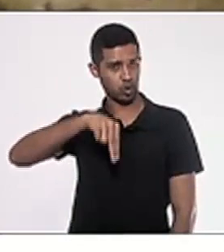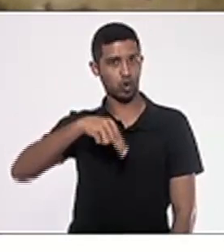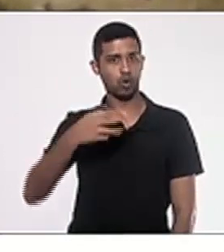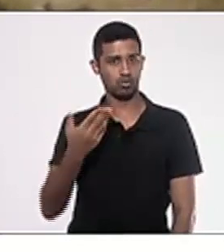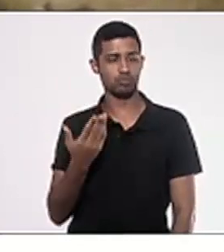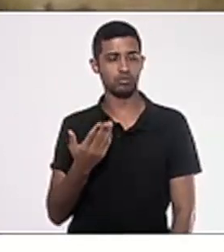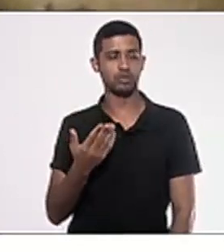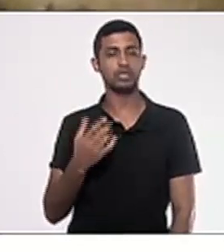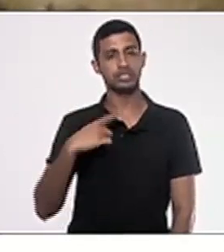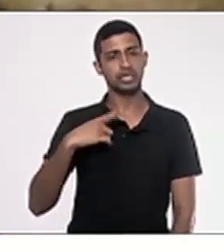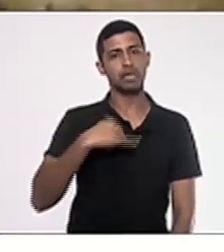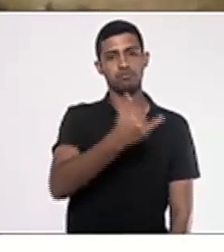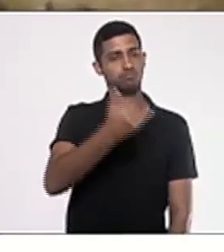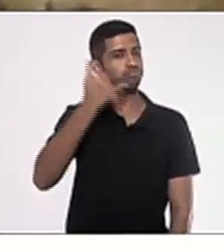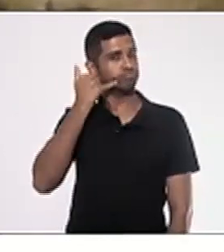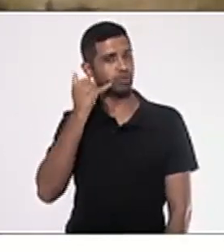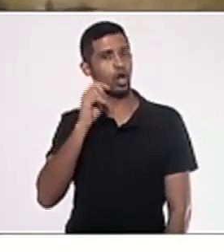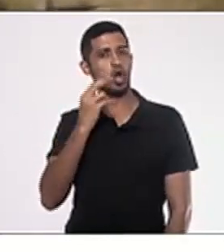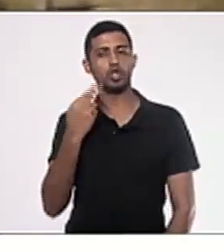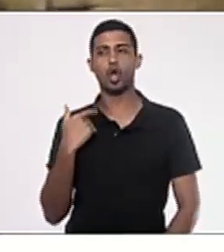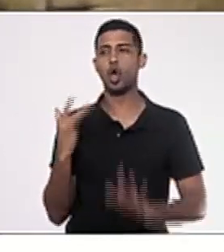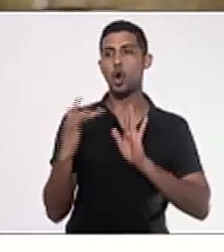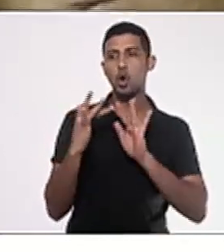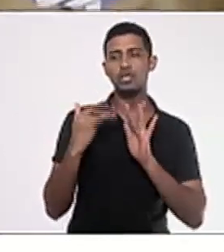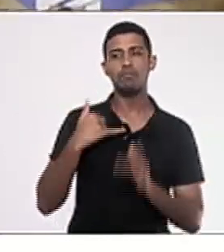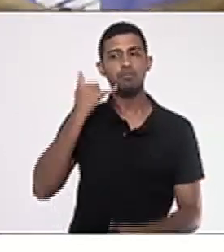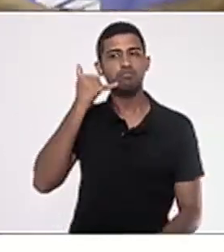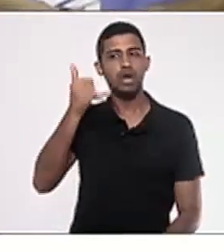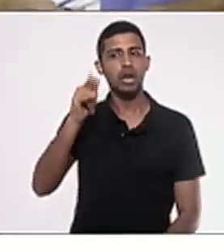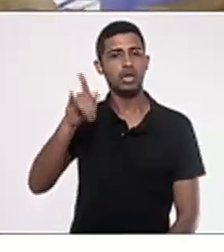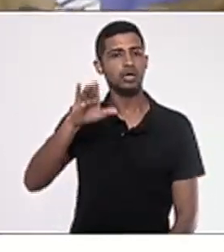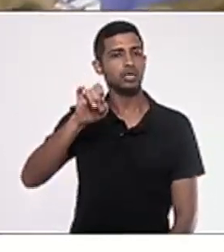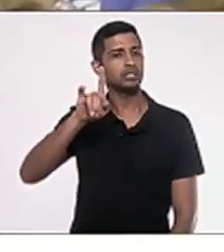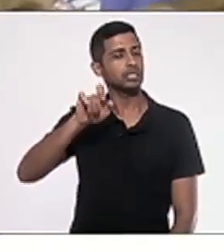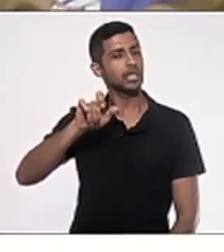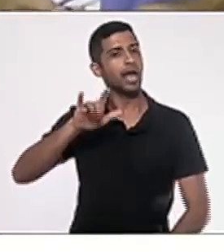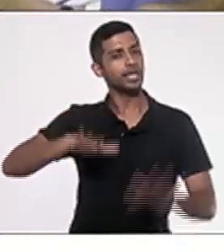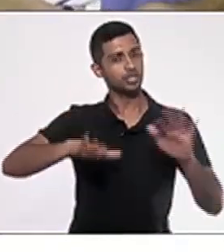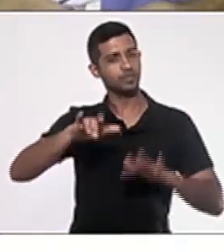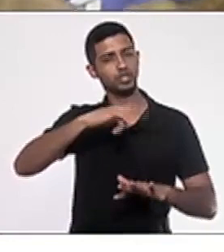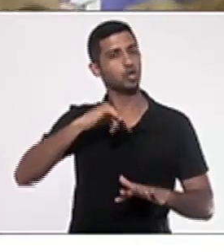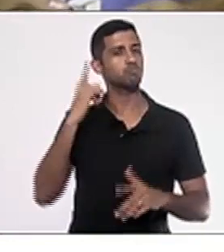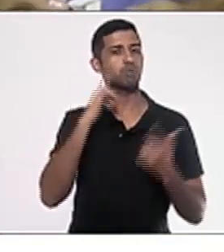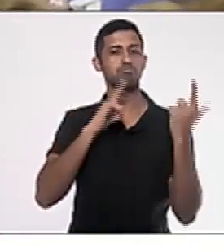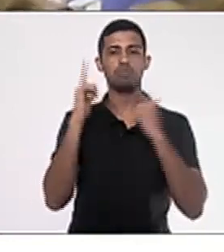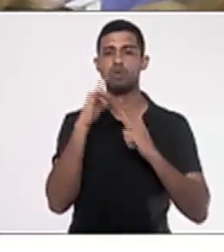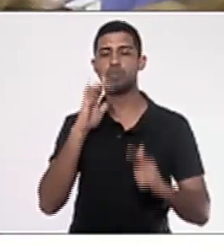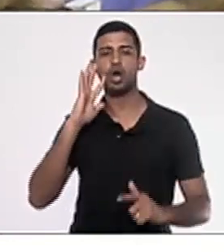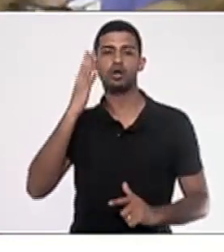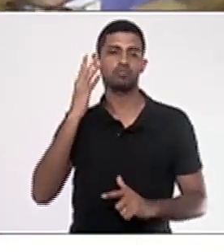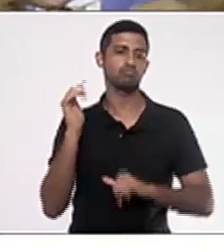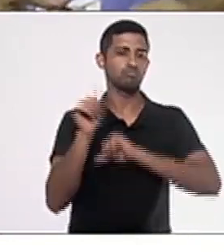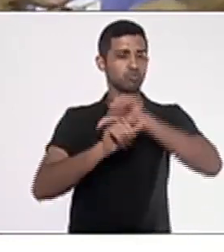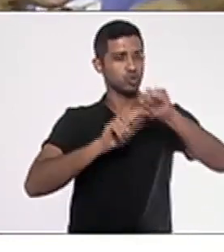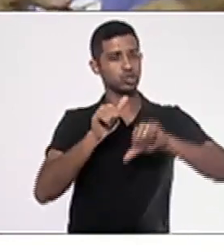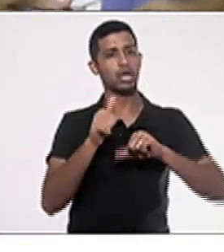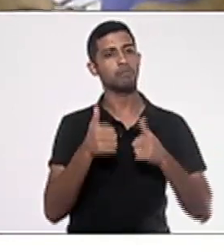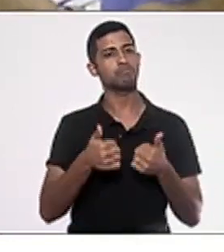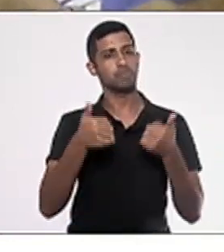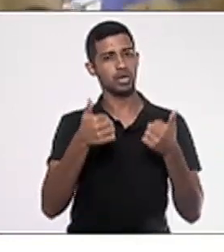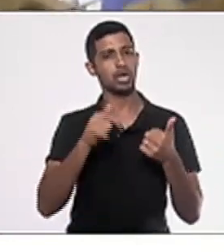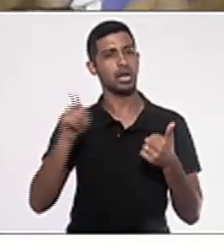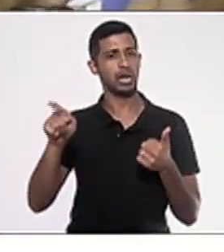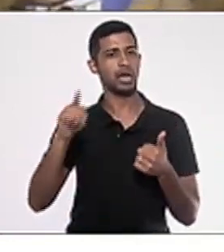no nosso telefonema, quando a gente entra em contato, a gente, em alguns casos, consegue resolver e a SEDAI consegue retirar